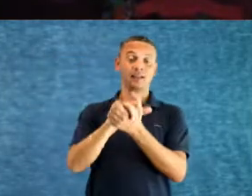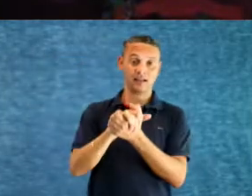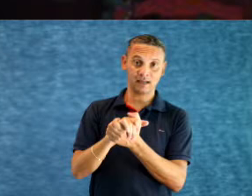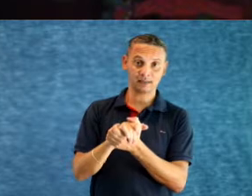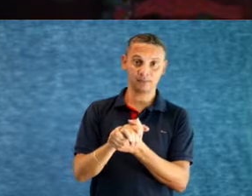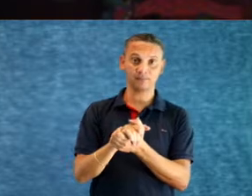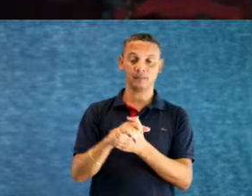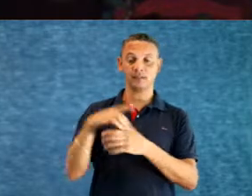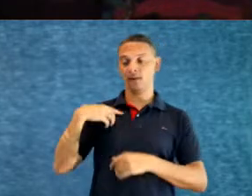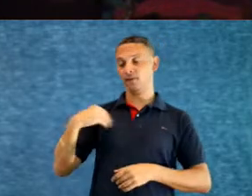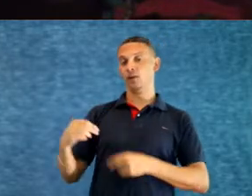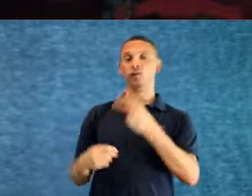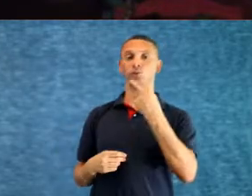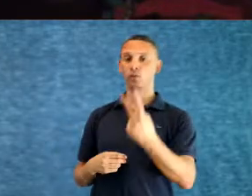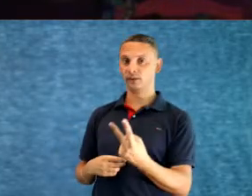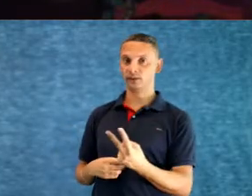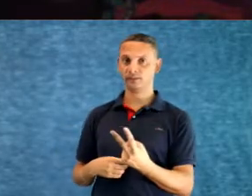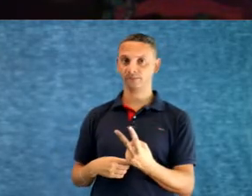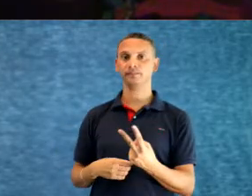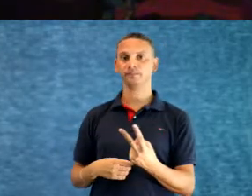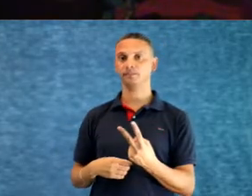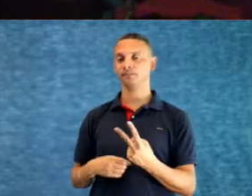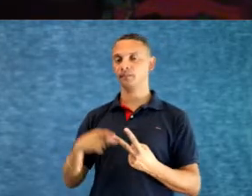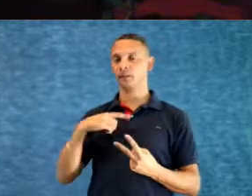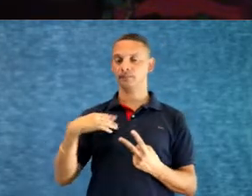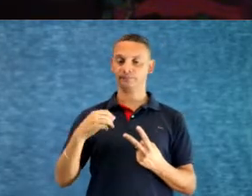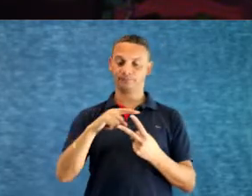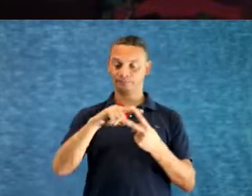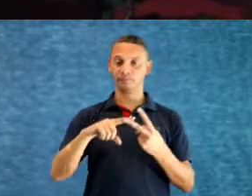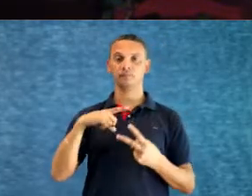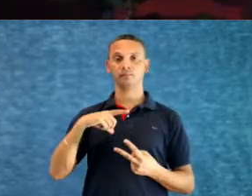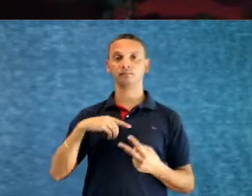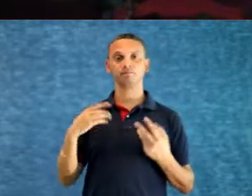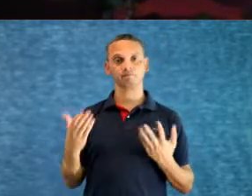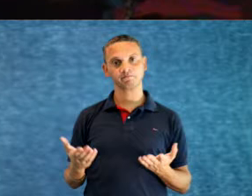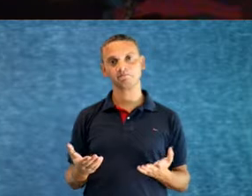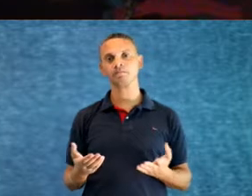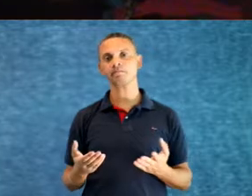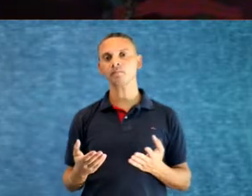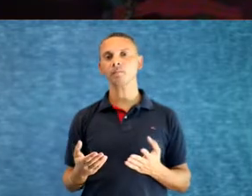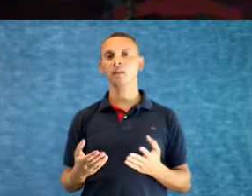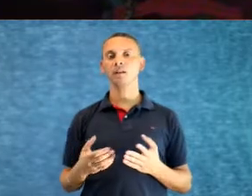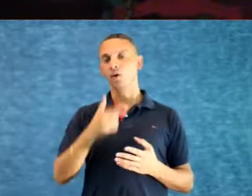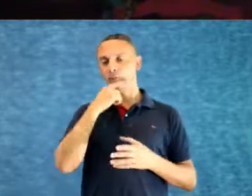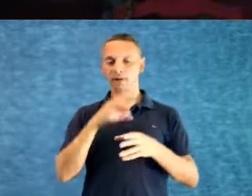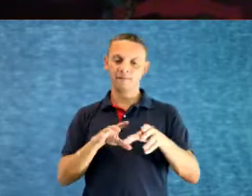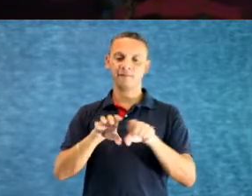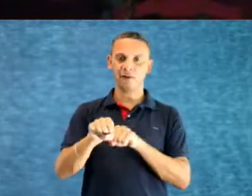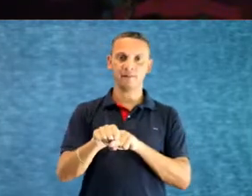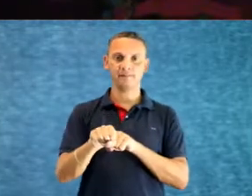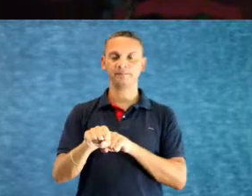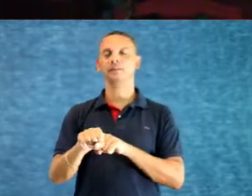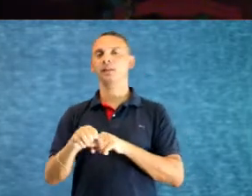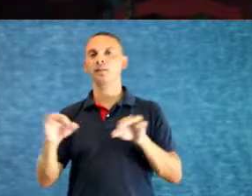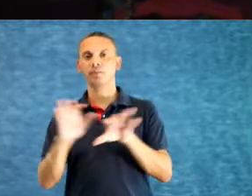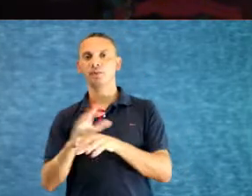Ela anunciava que dava aulas, acolhia meninas em sua casa. No Rio, em Recife